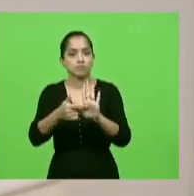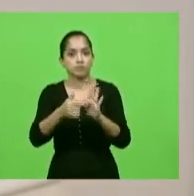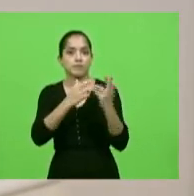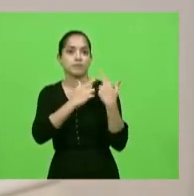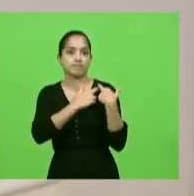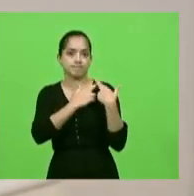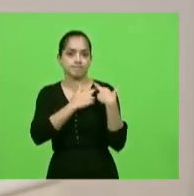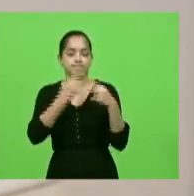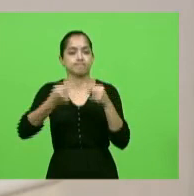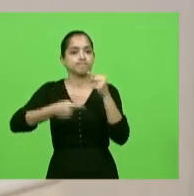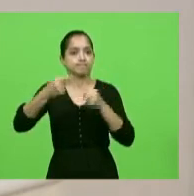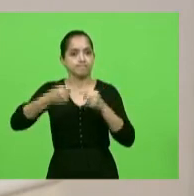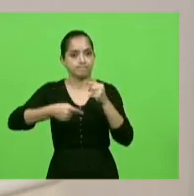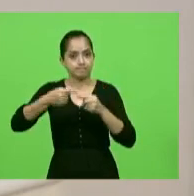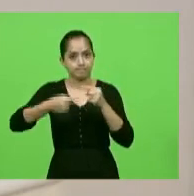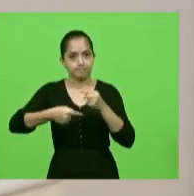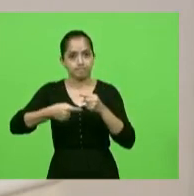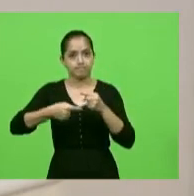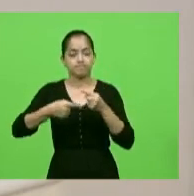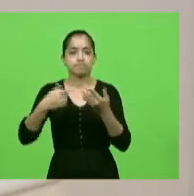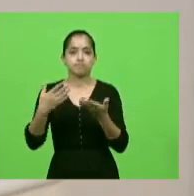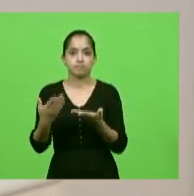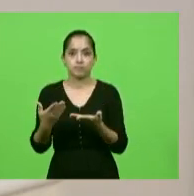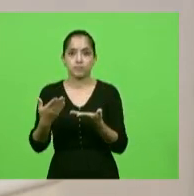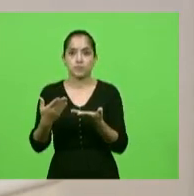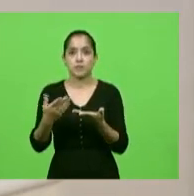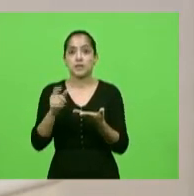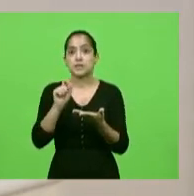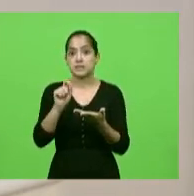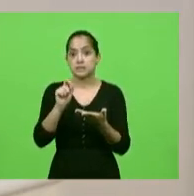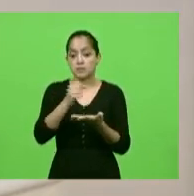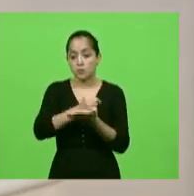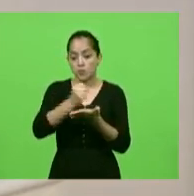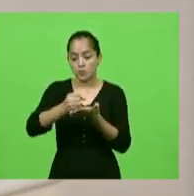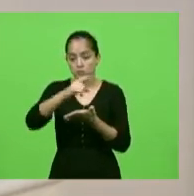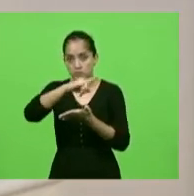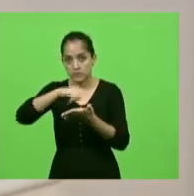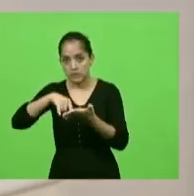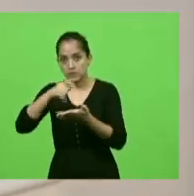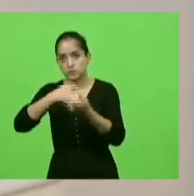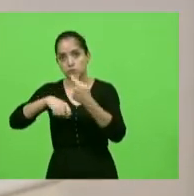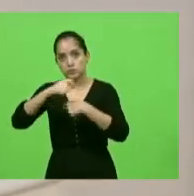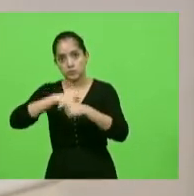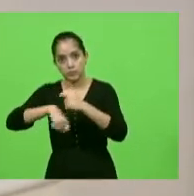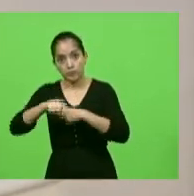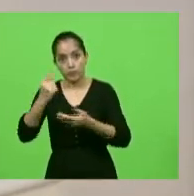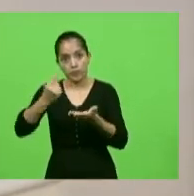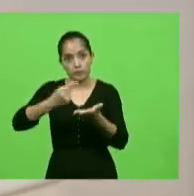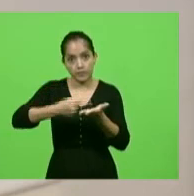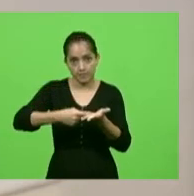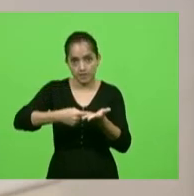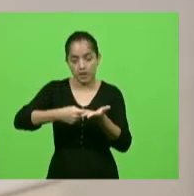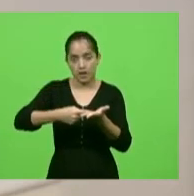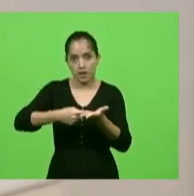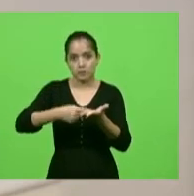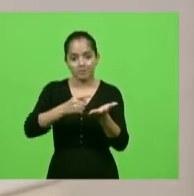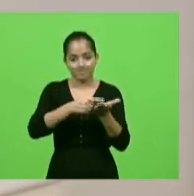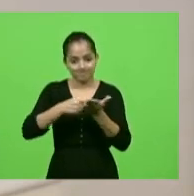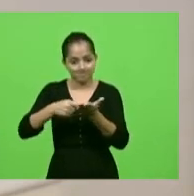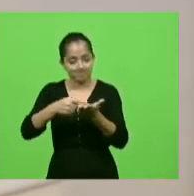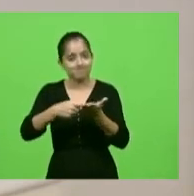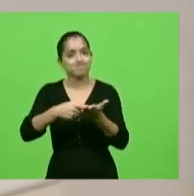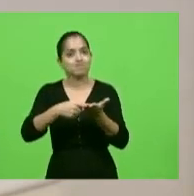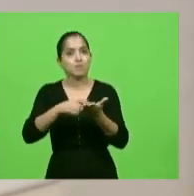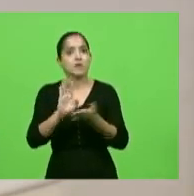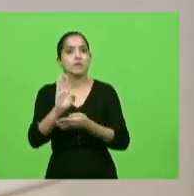política, pouco importando para este fim se o contrato administrativo foi firmado por conta de conluio e fraude de